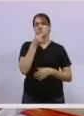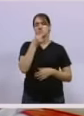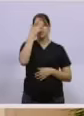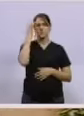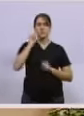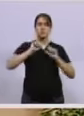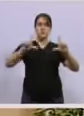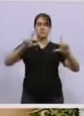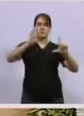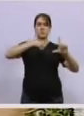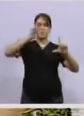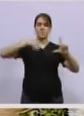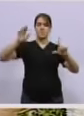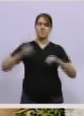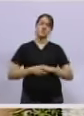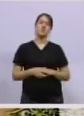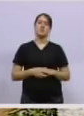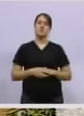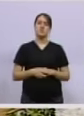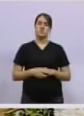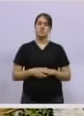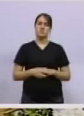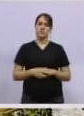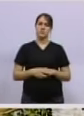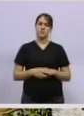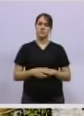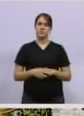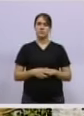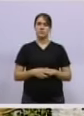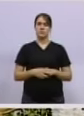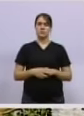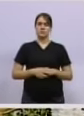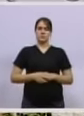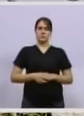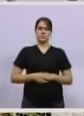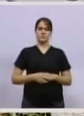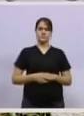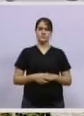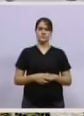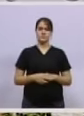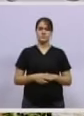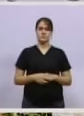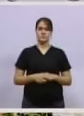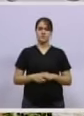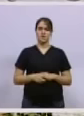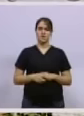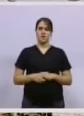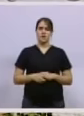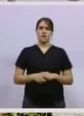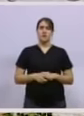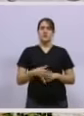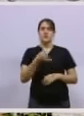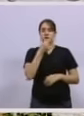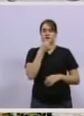Olha para as obras de Aleijadinho. Vá em Congonhas do Campo. Vá ver as estátuas dos